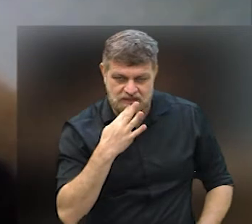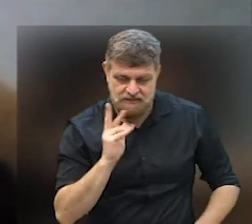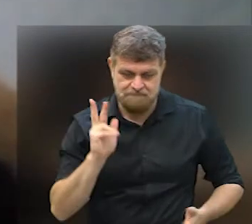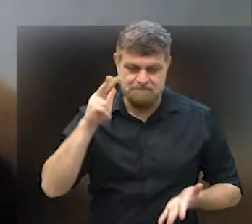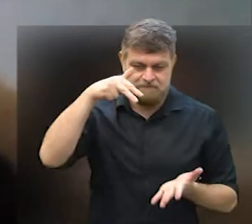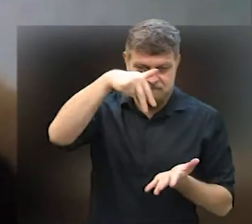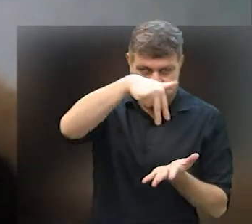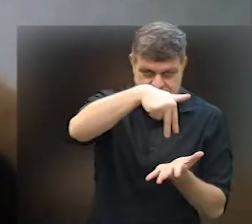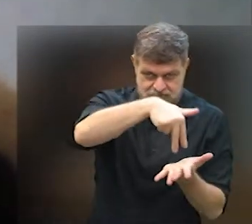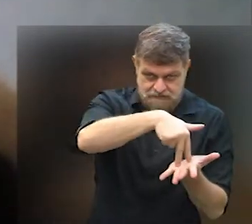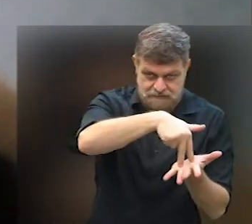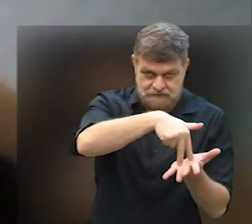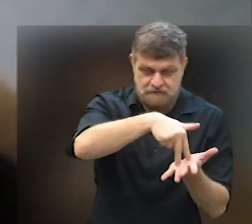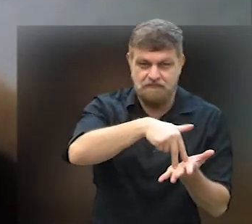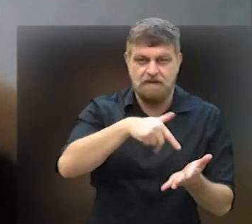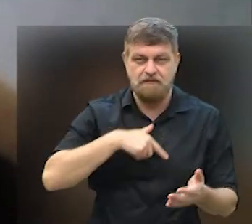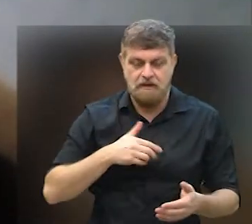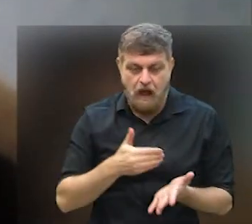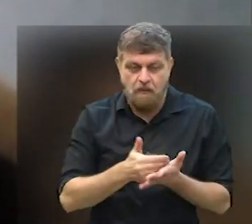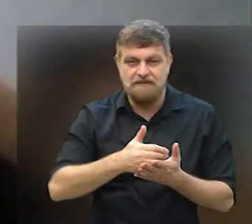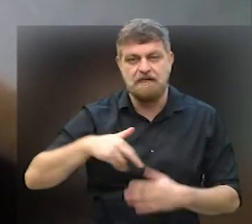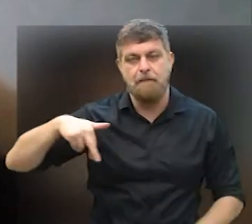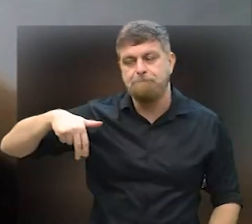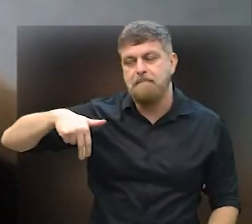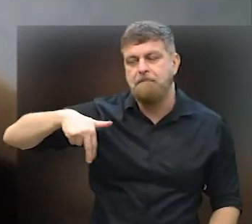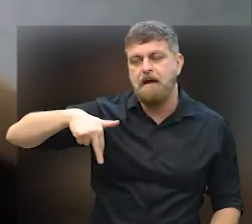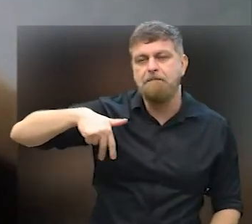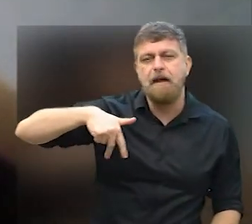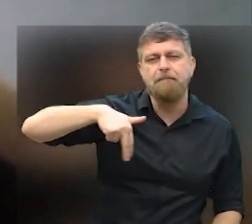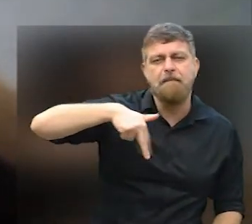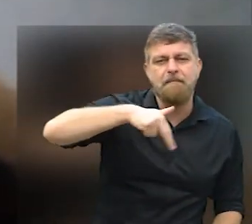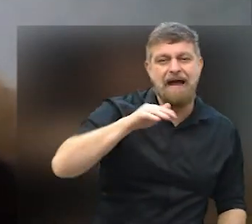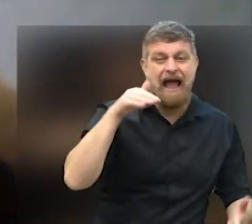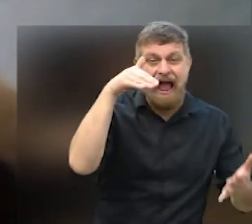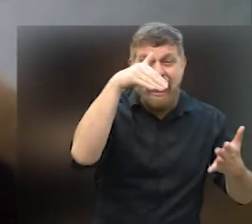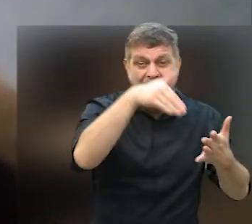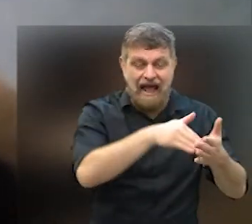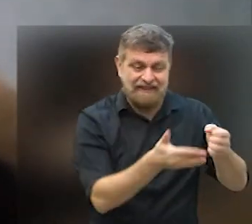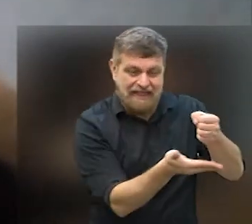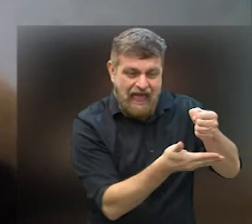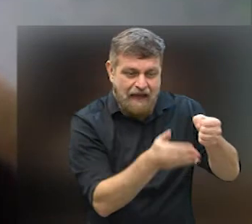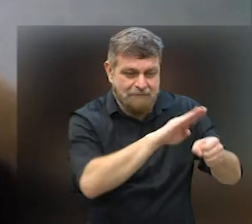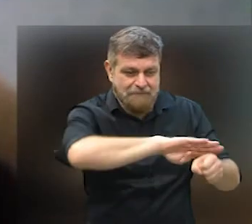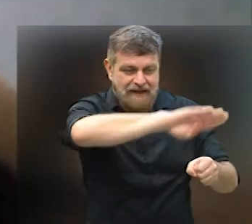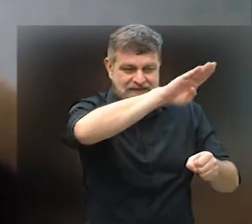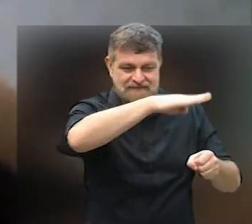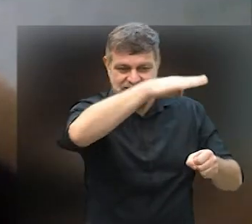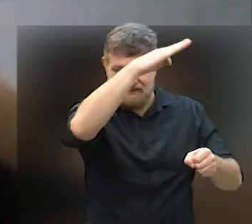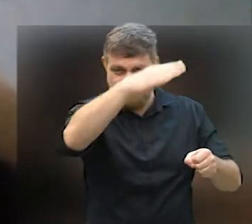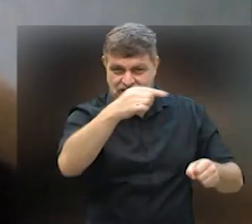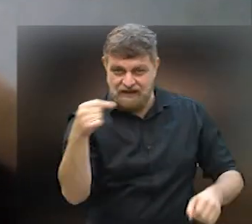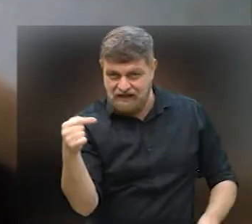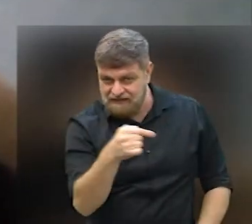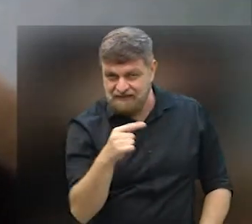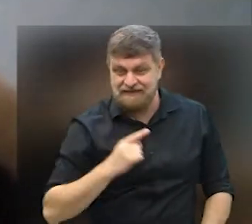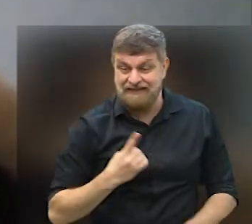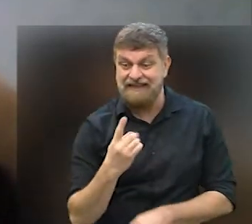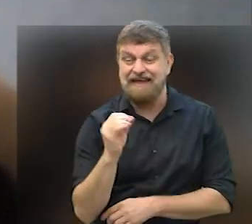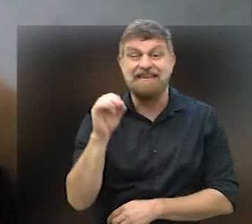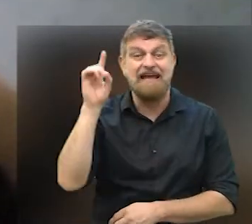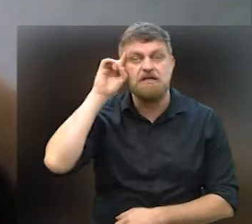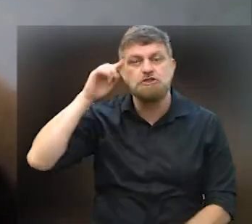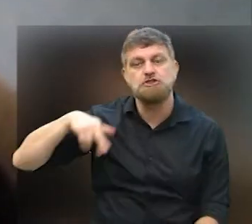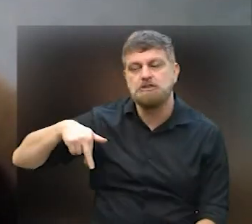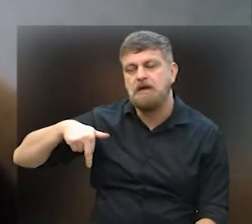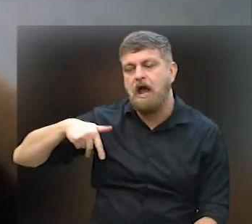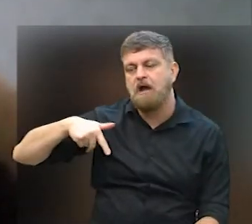conhecemos ou pousamos para iniciar a caminhada. De Lukla até o campo base do Everest, até 5.300 metros de altitude, são 10